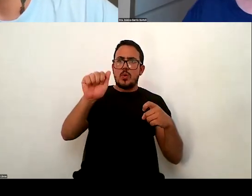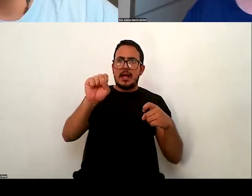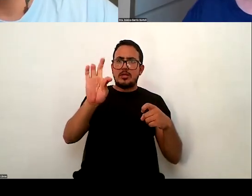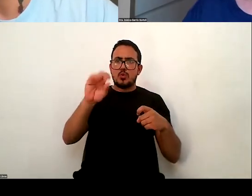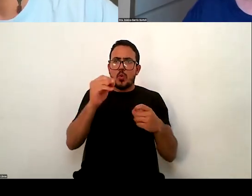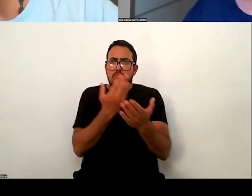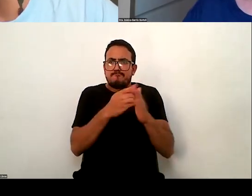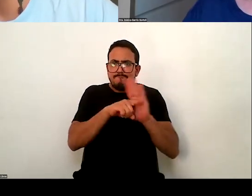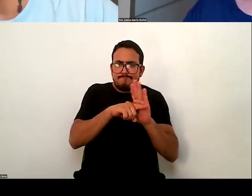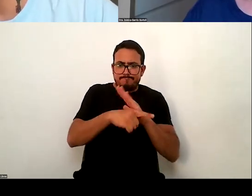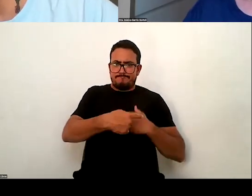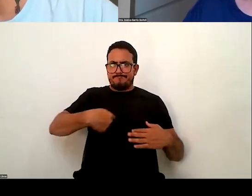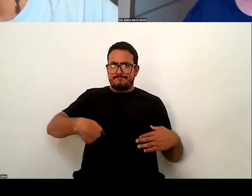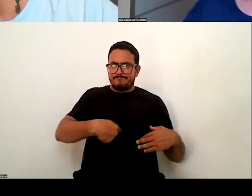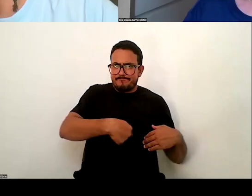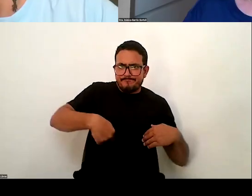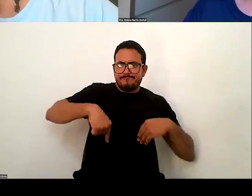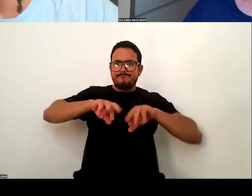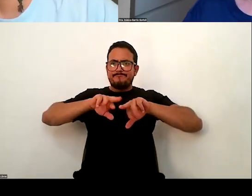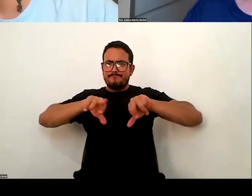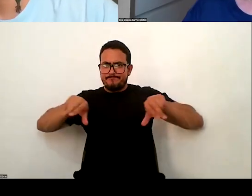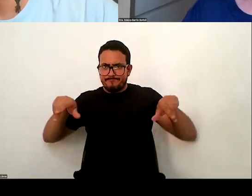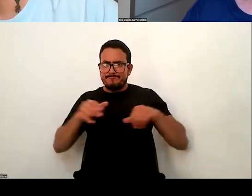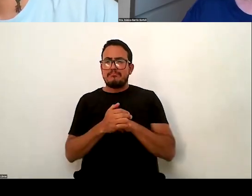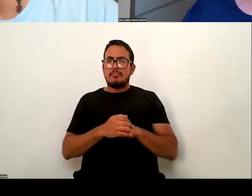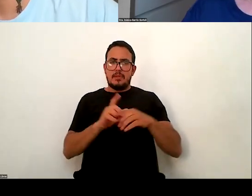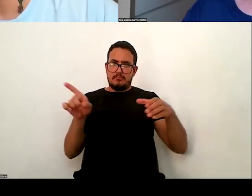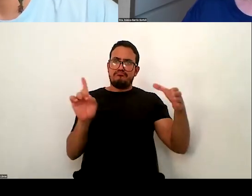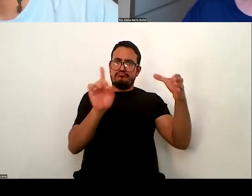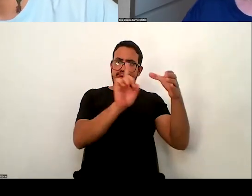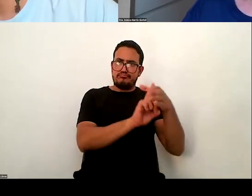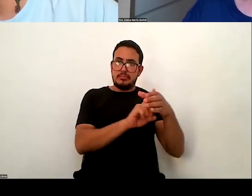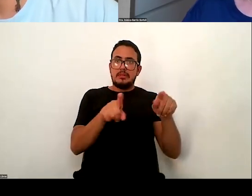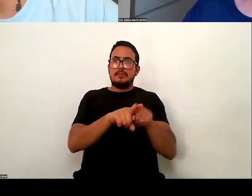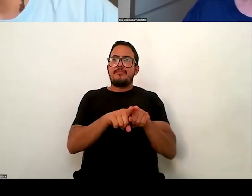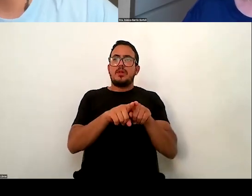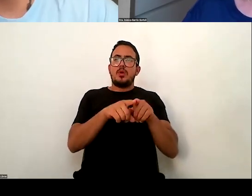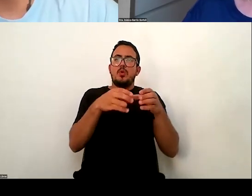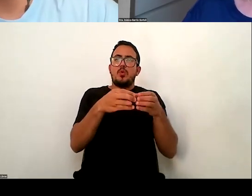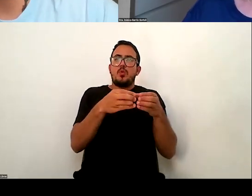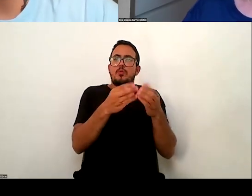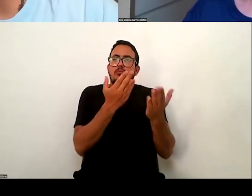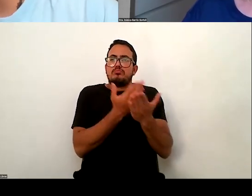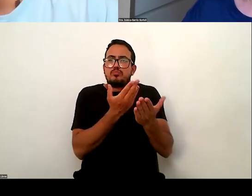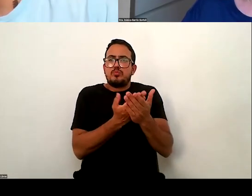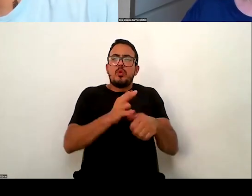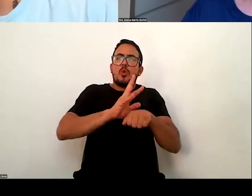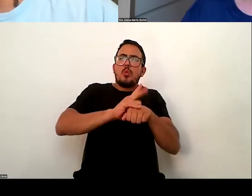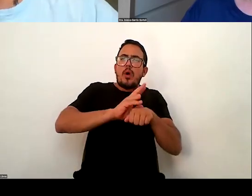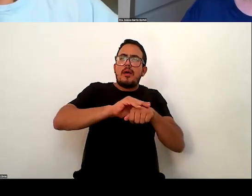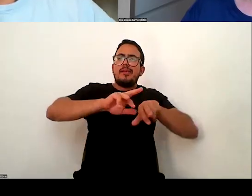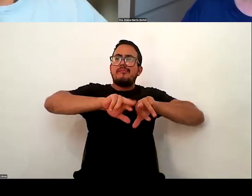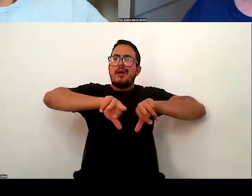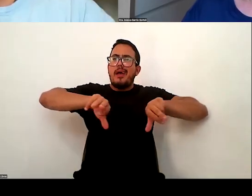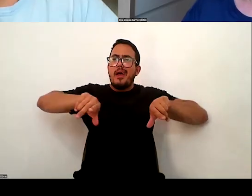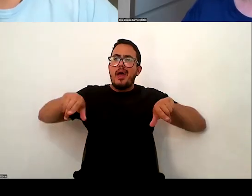Endoscopia Digestiva, a SOBED, e do Grupo de Estudos da Doença Inflamatória Intestinal do Brasil. Doutora